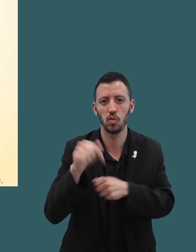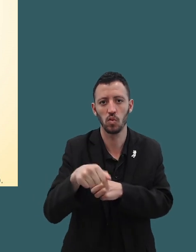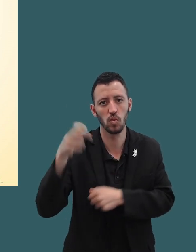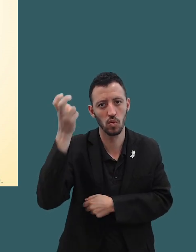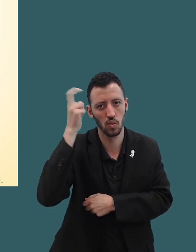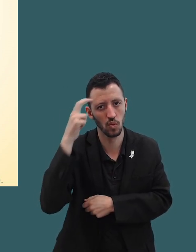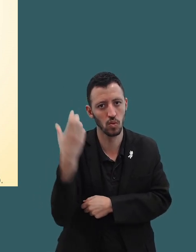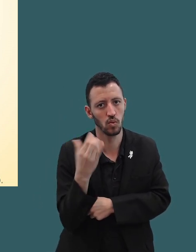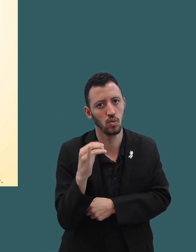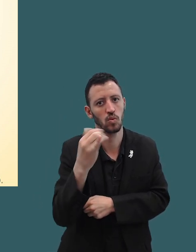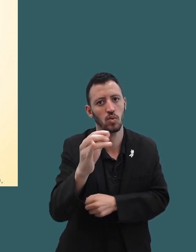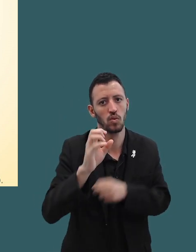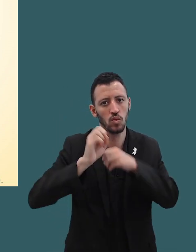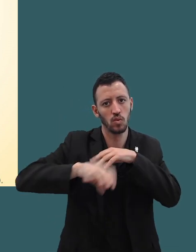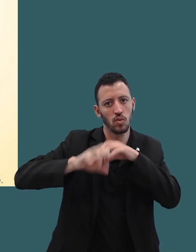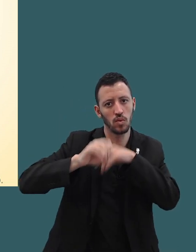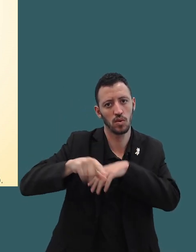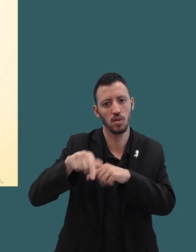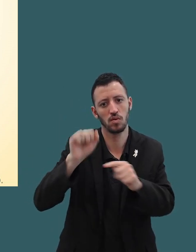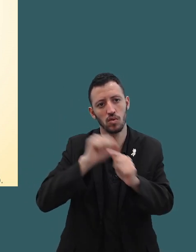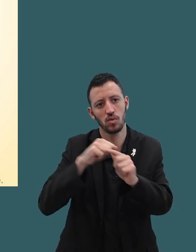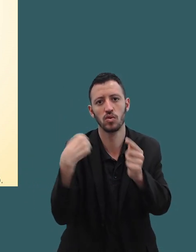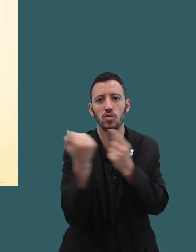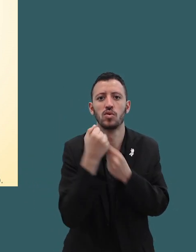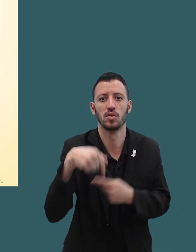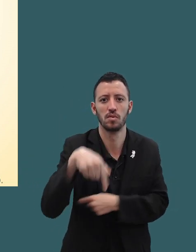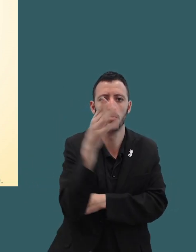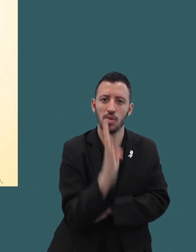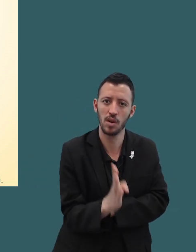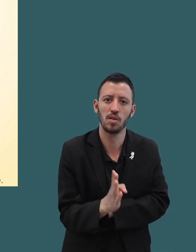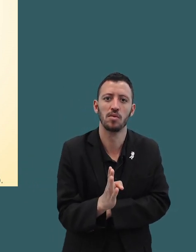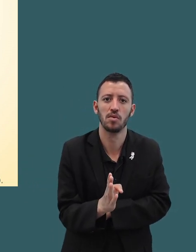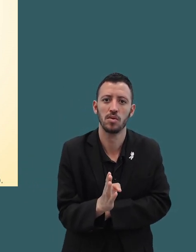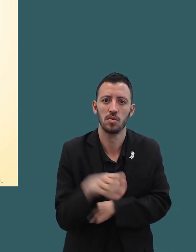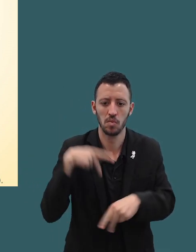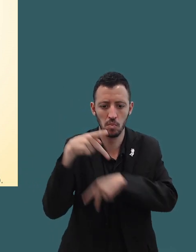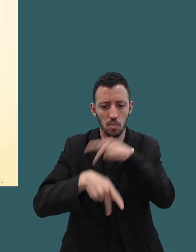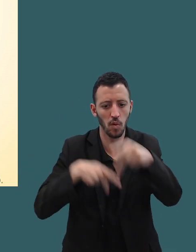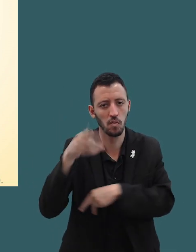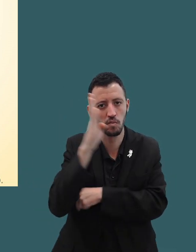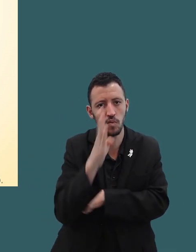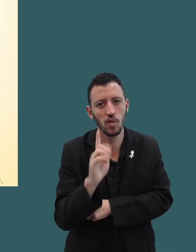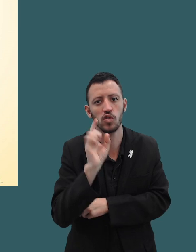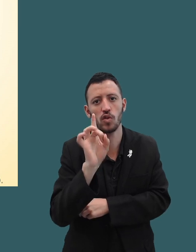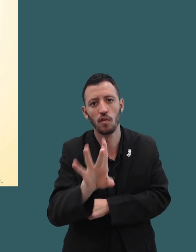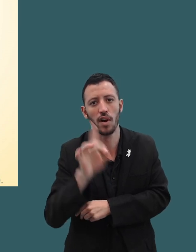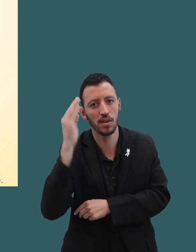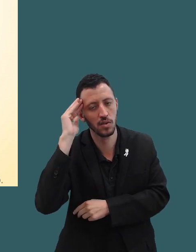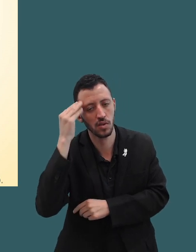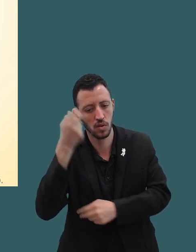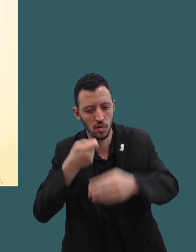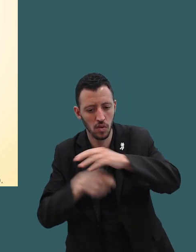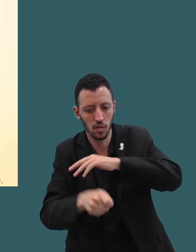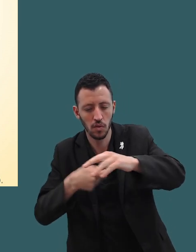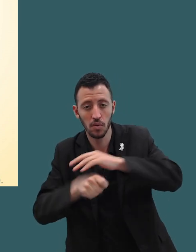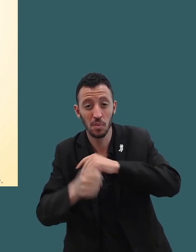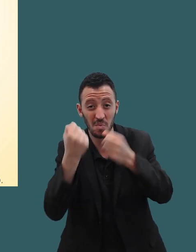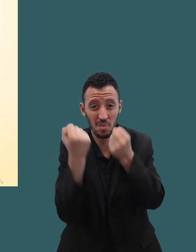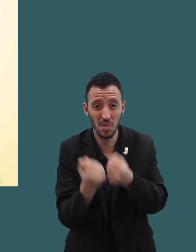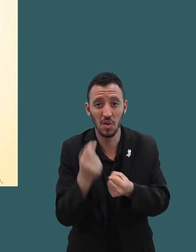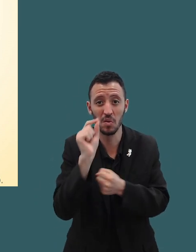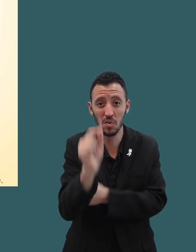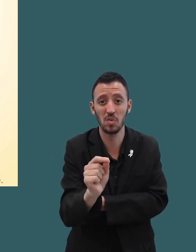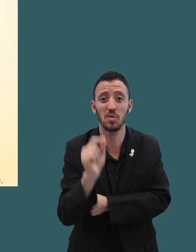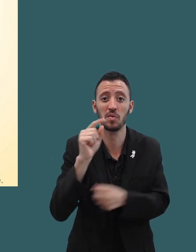cultural, científico, educacional da sociedade brasileira. O povo brasileiro só vai entender o investimento pesado que nós